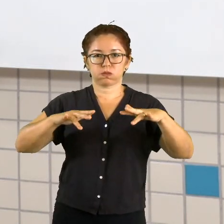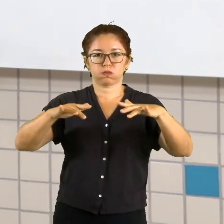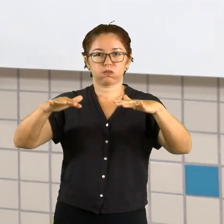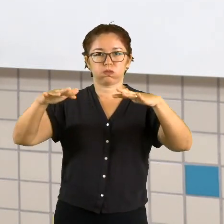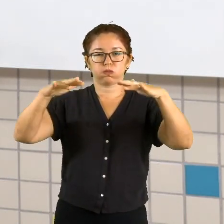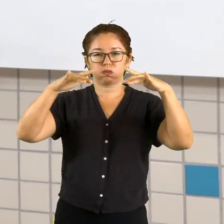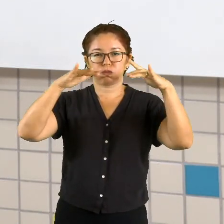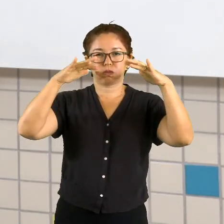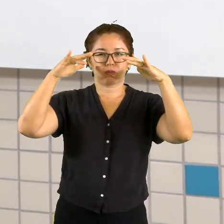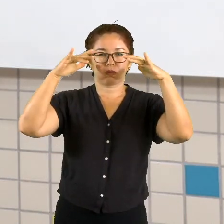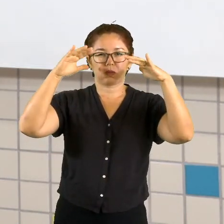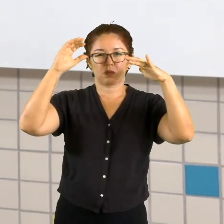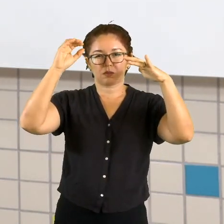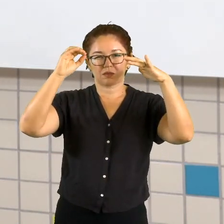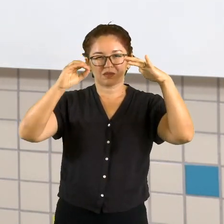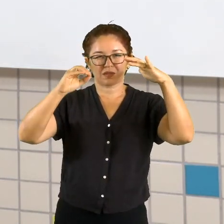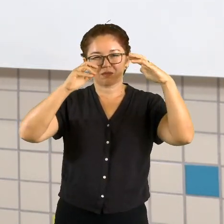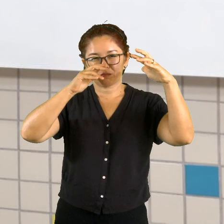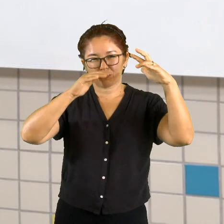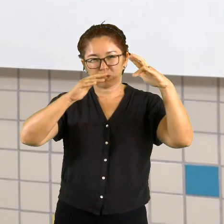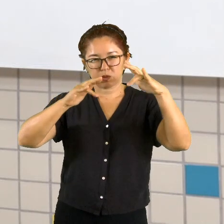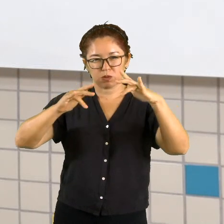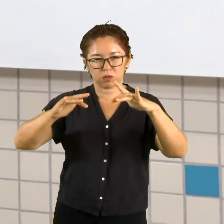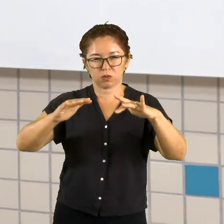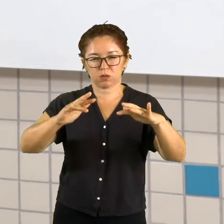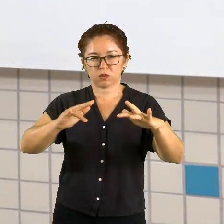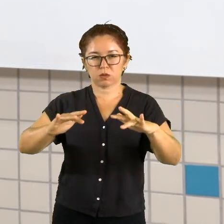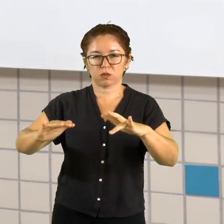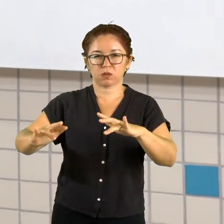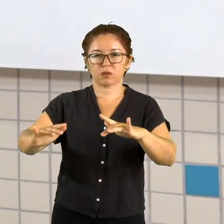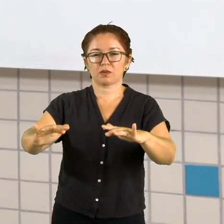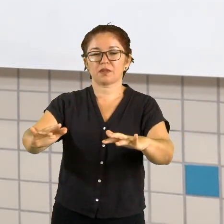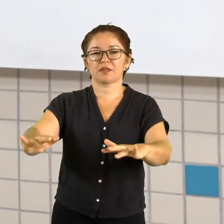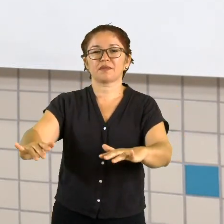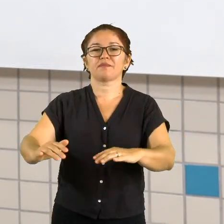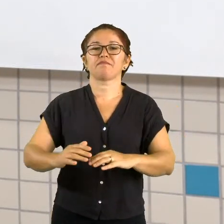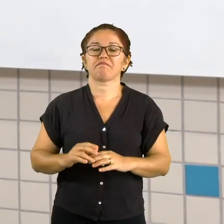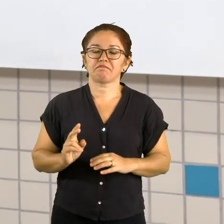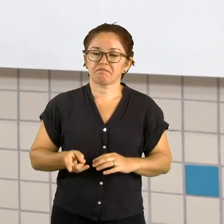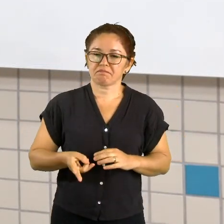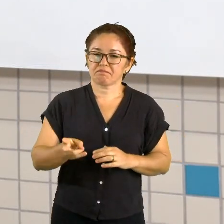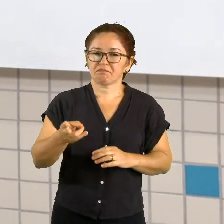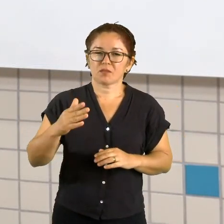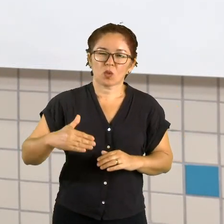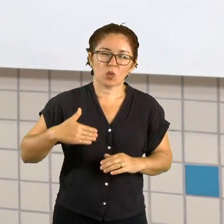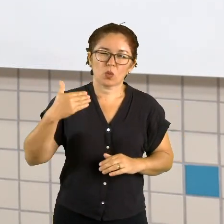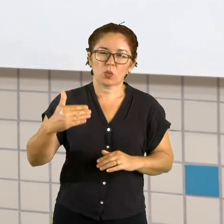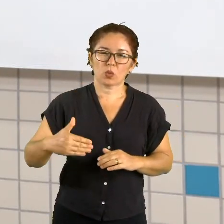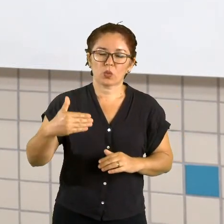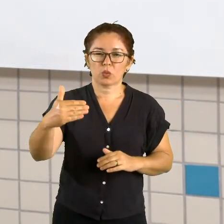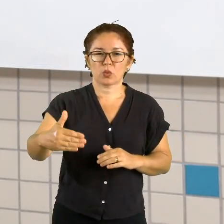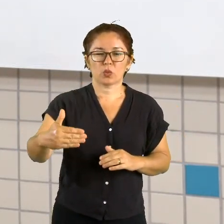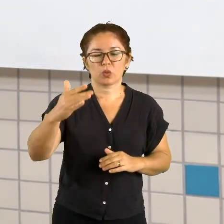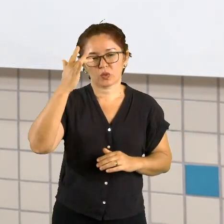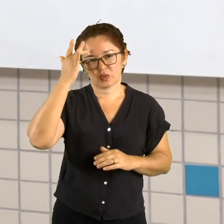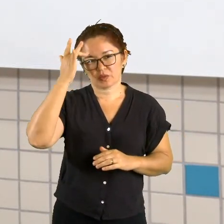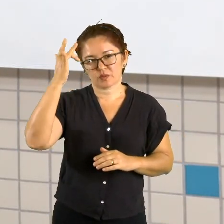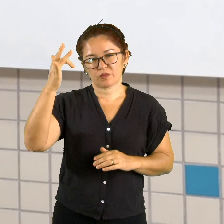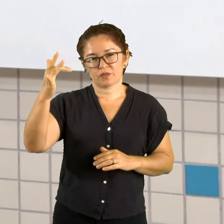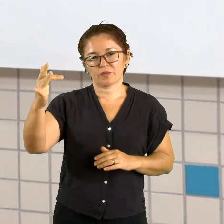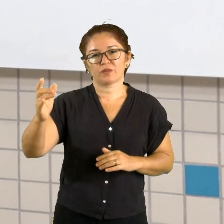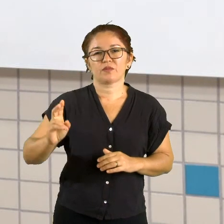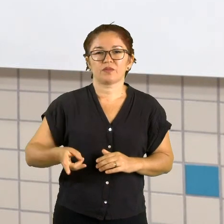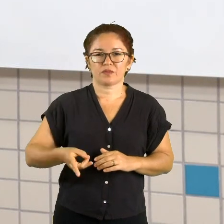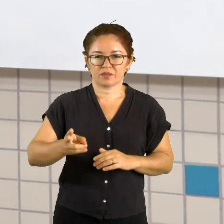Ela não sai da Terra, porque a força da gravidade da Terra as mantém na Terra, mas ela sofre essa